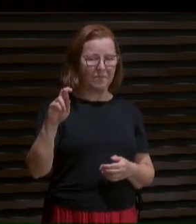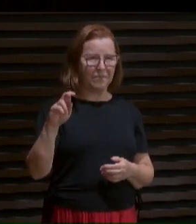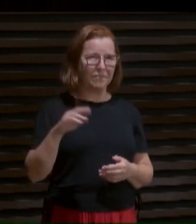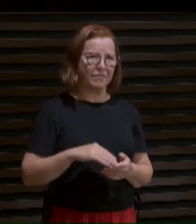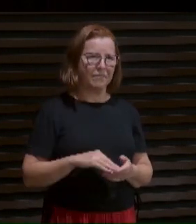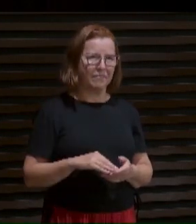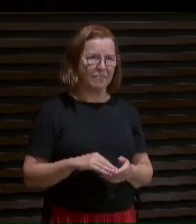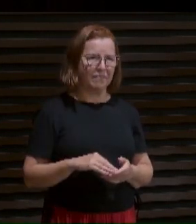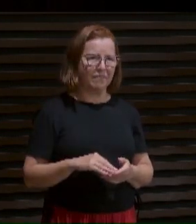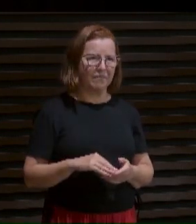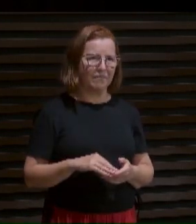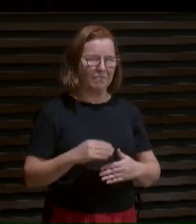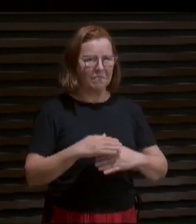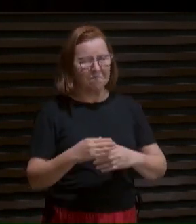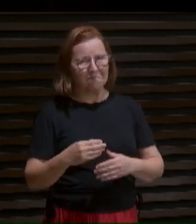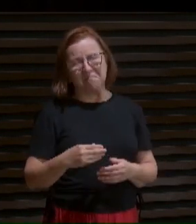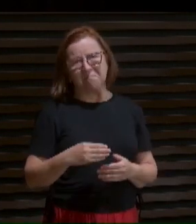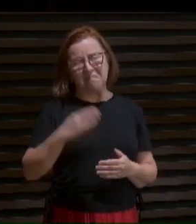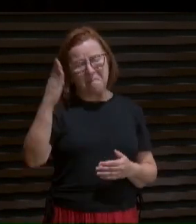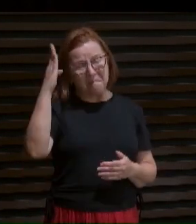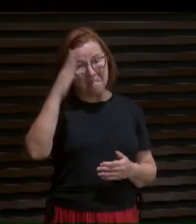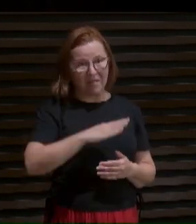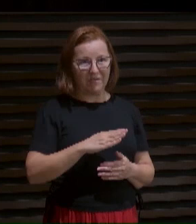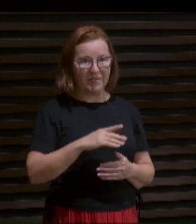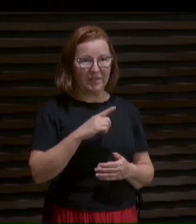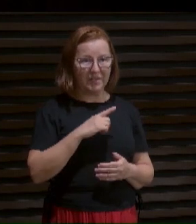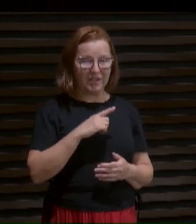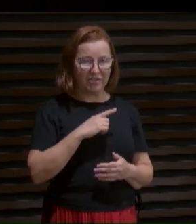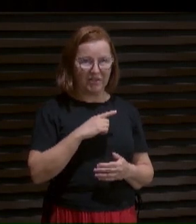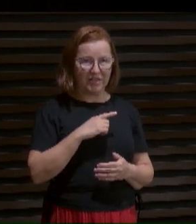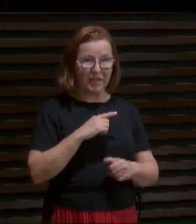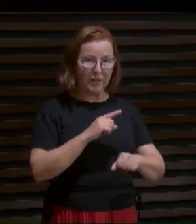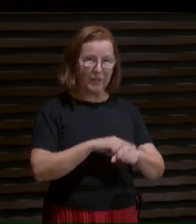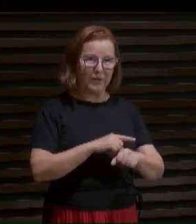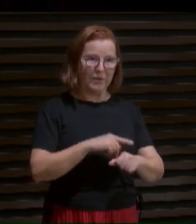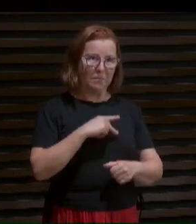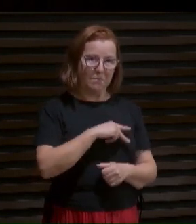mais vilipendioso que havia no tempo de Paulo.